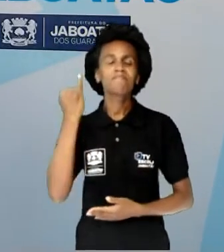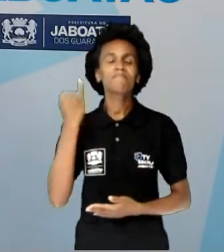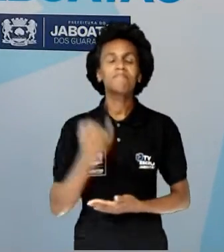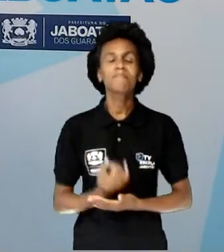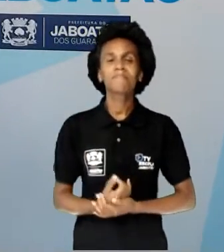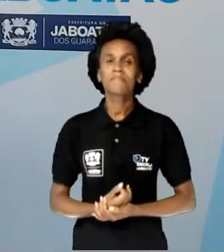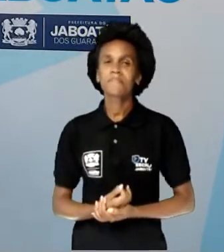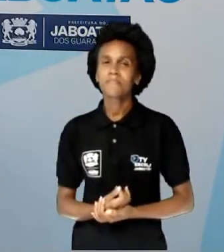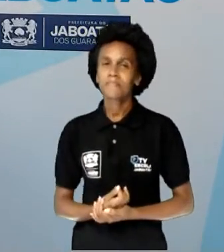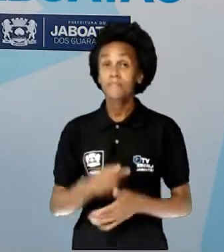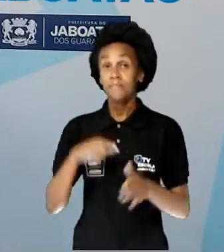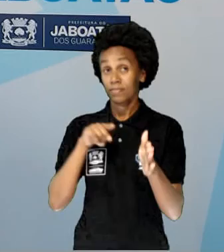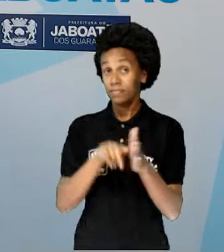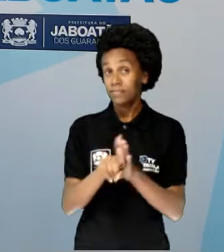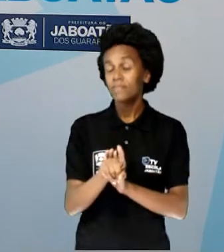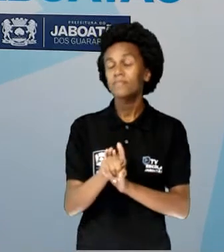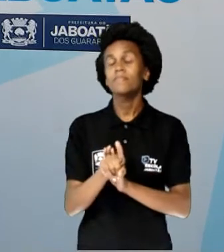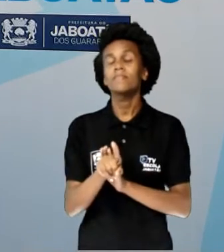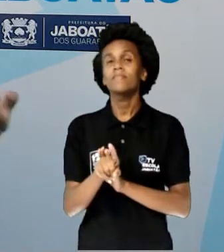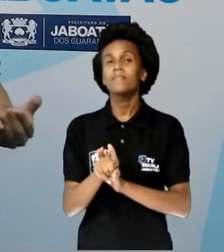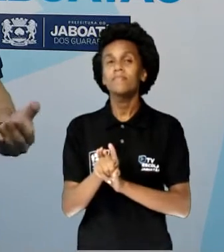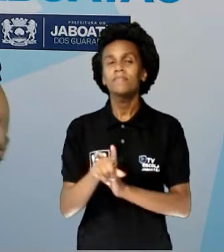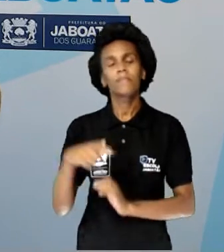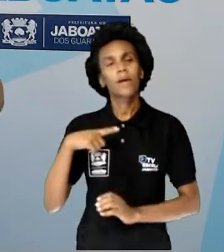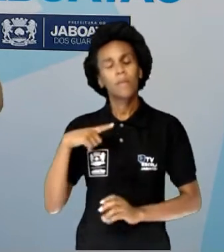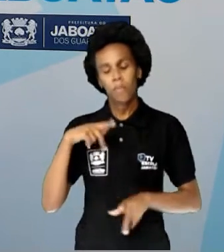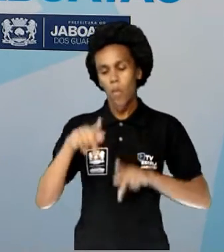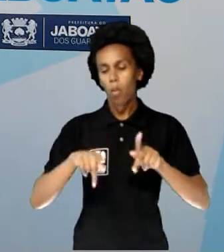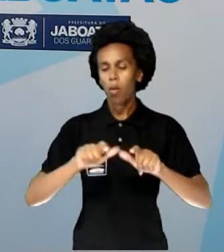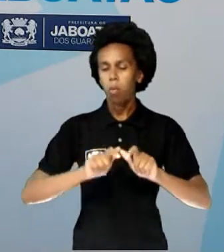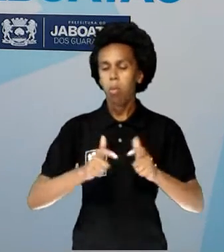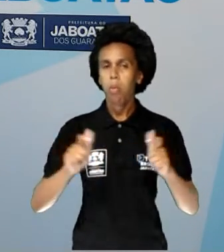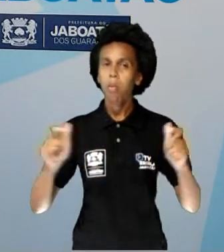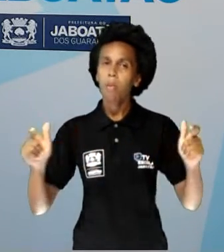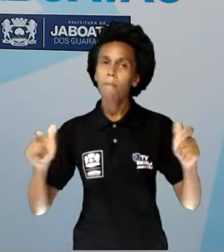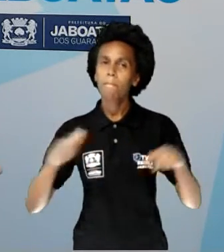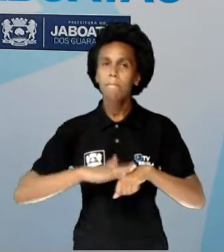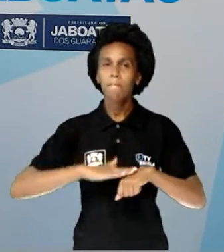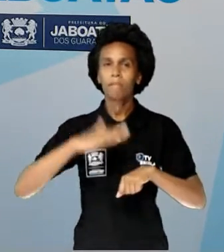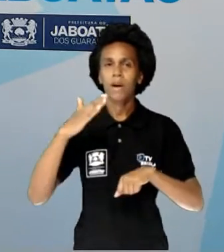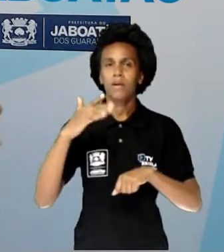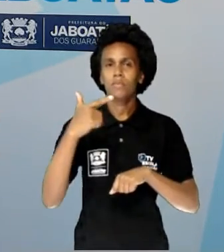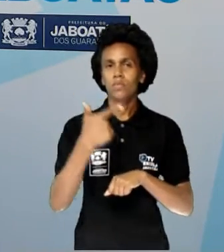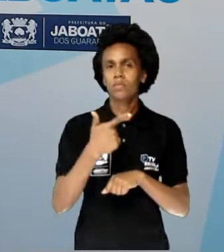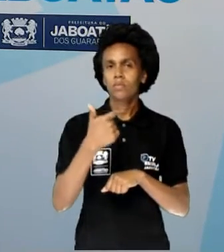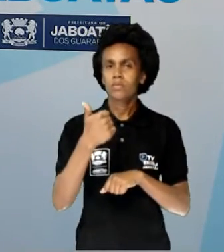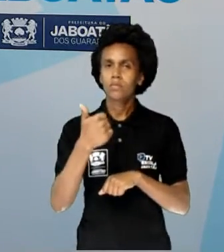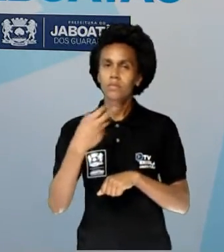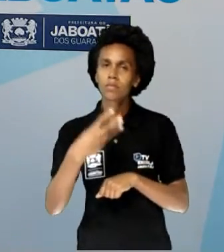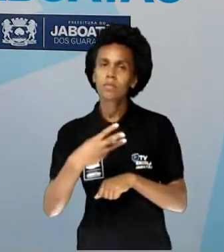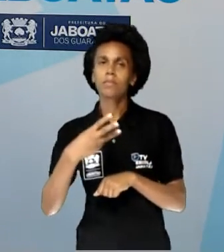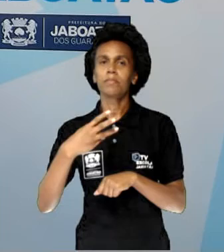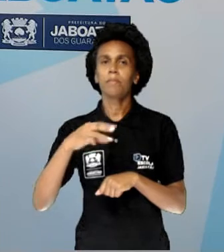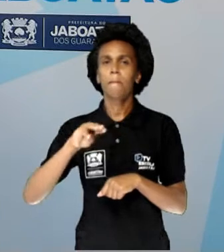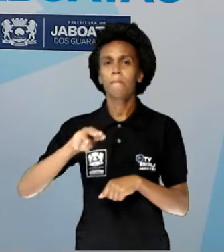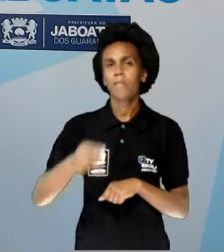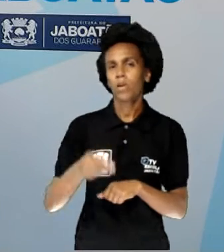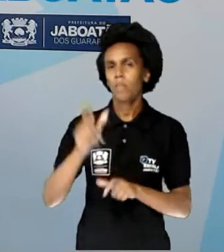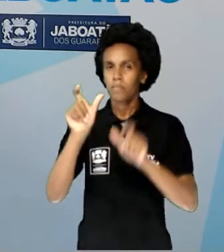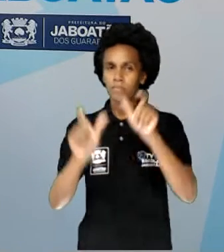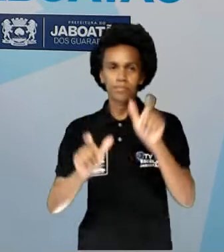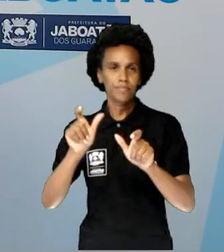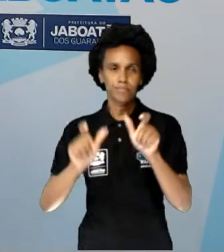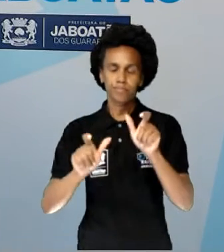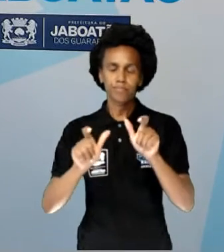seguinte, nós temos aí uma população gigante, são mais de 213 milhões de pessoas, a sexta colocação em